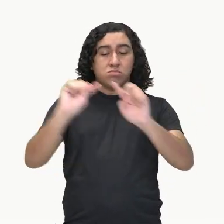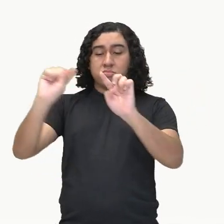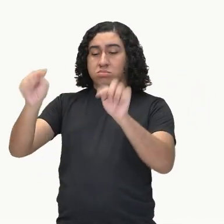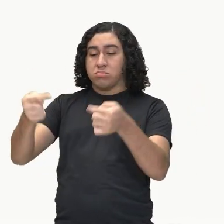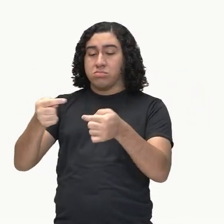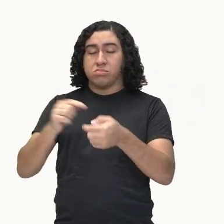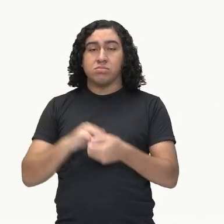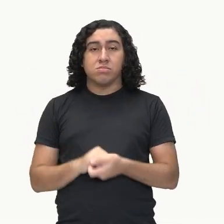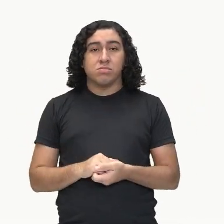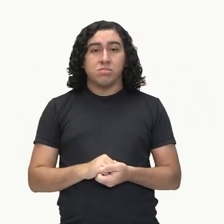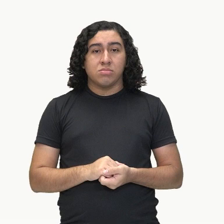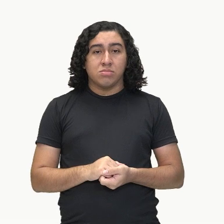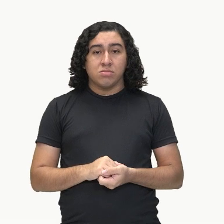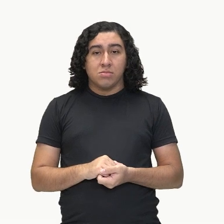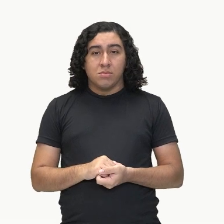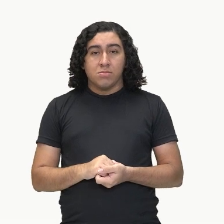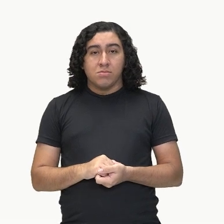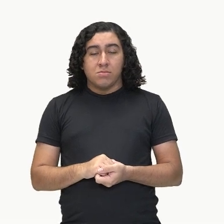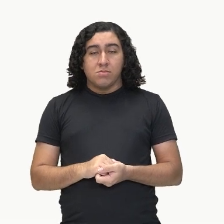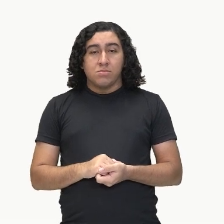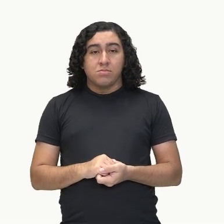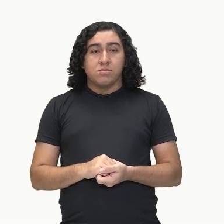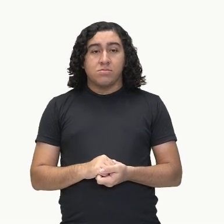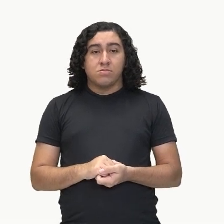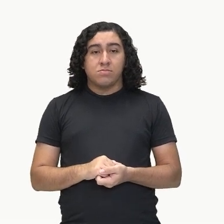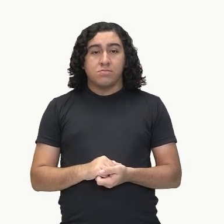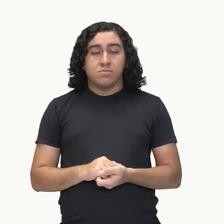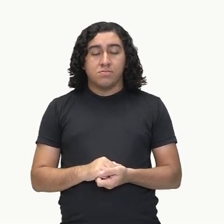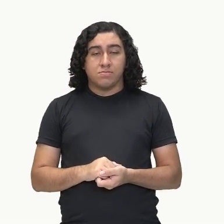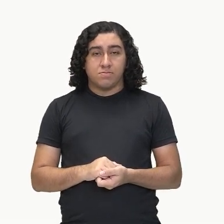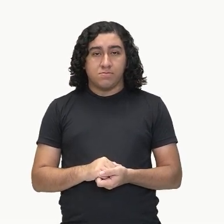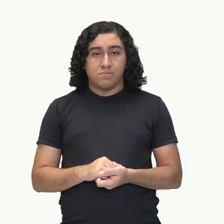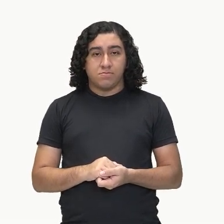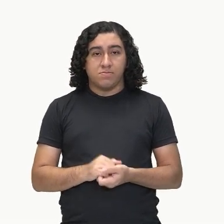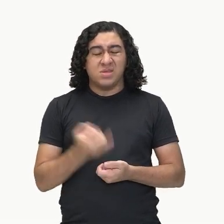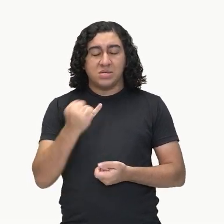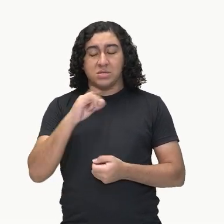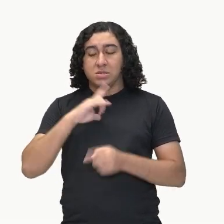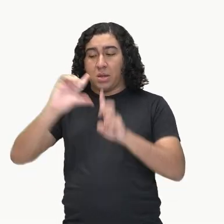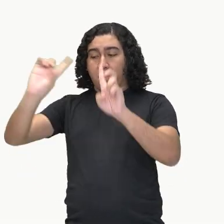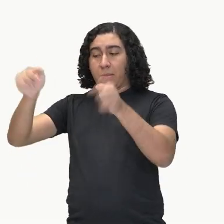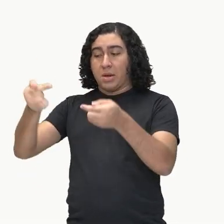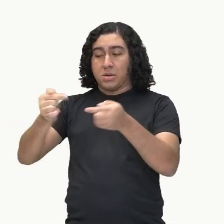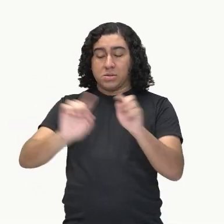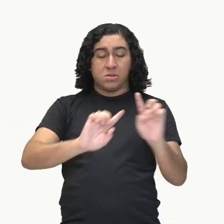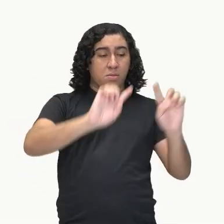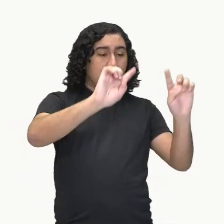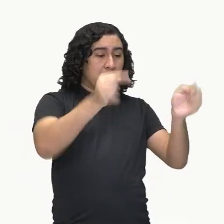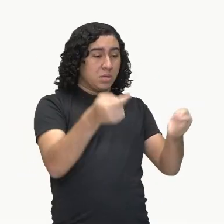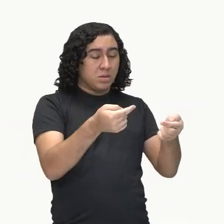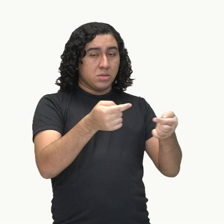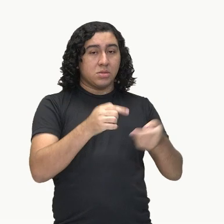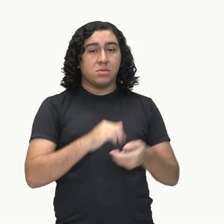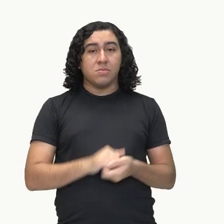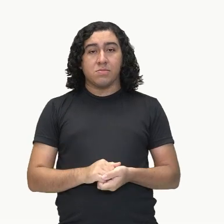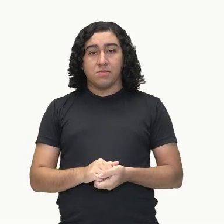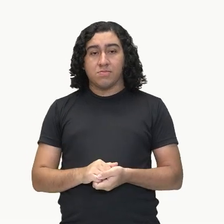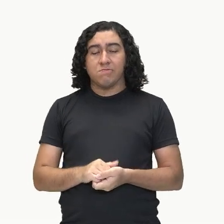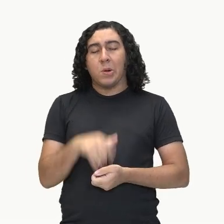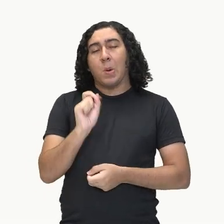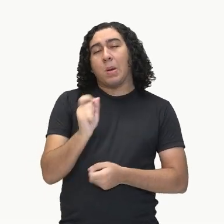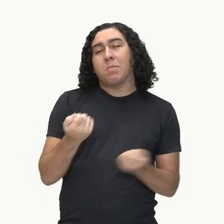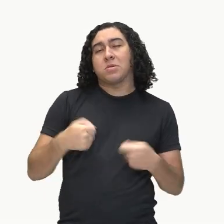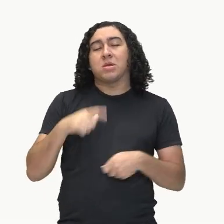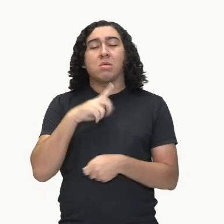Quando se tem uma adição de polinômios aí que envolve o parêntese e que vai vir, o que é que você tem